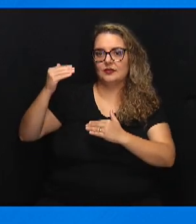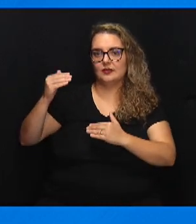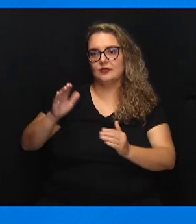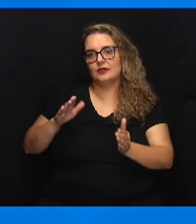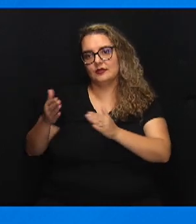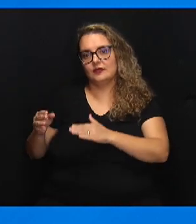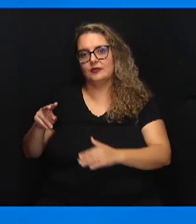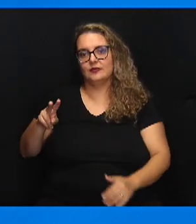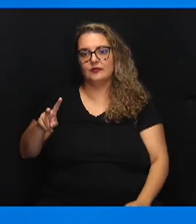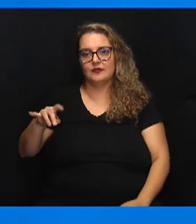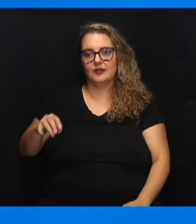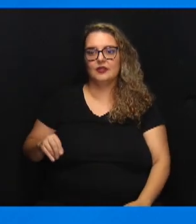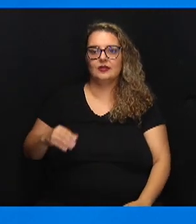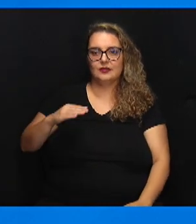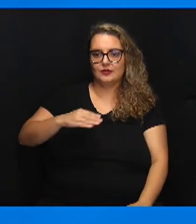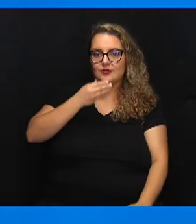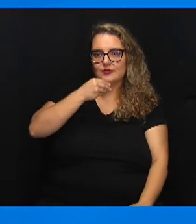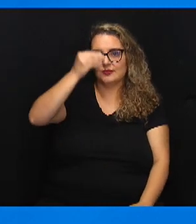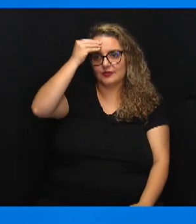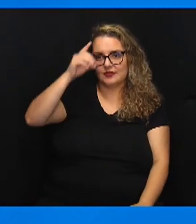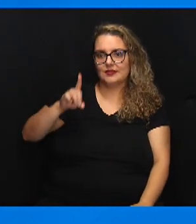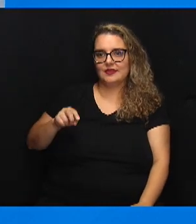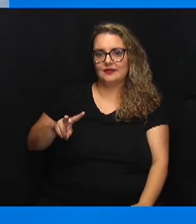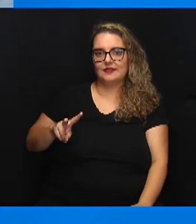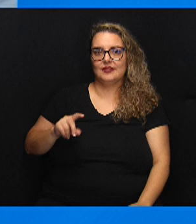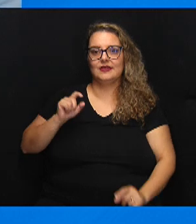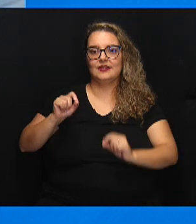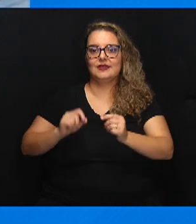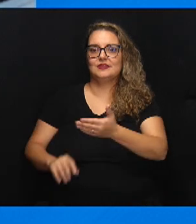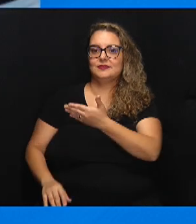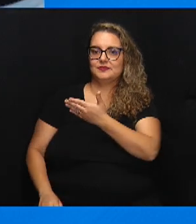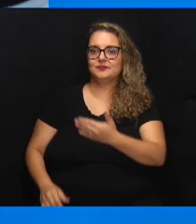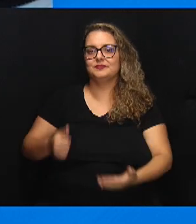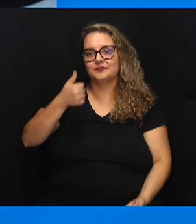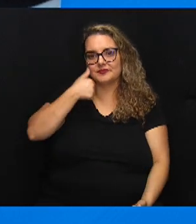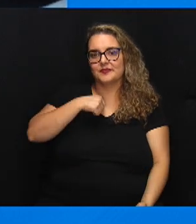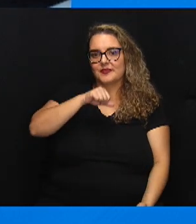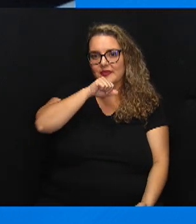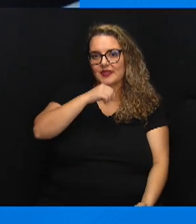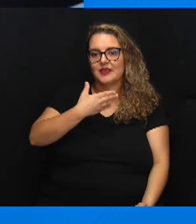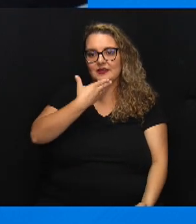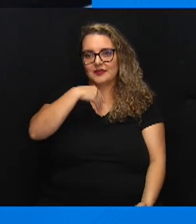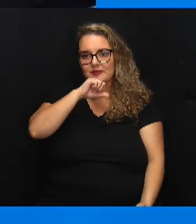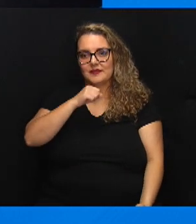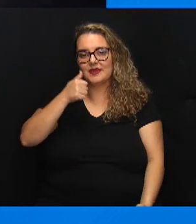Davi. Davi. E aí, é com quem? Minha mãe, meu pai, minha avó.